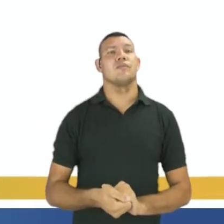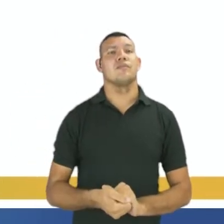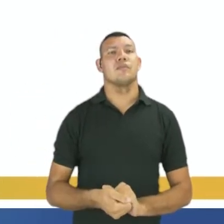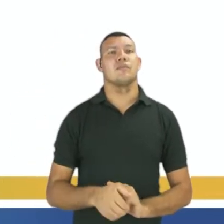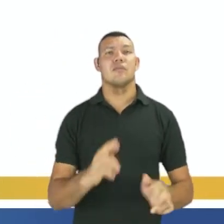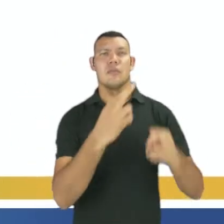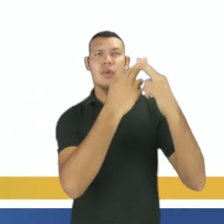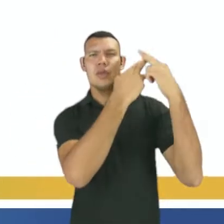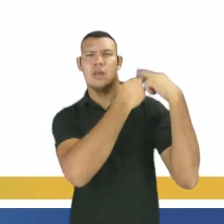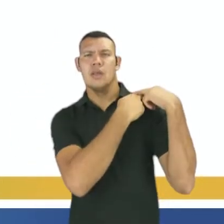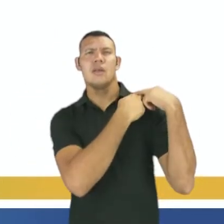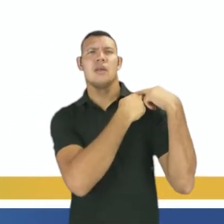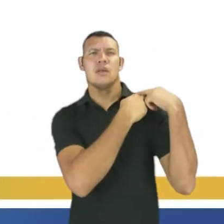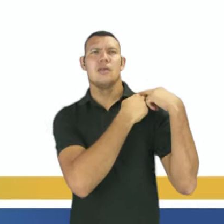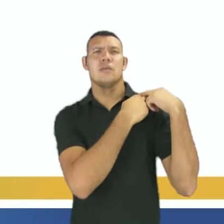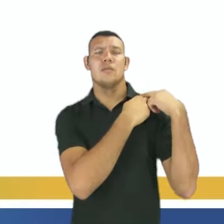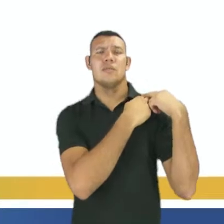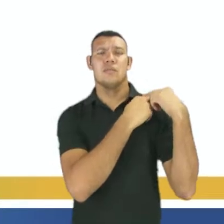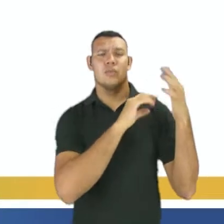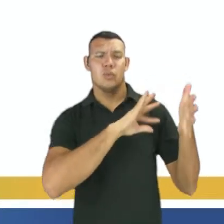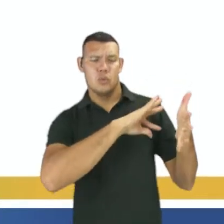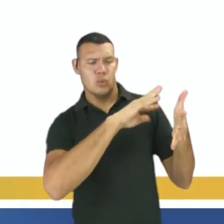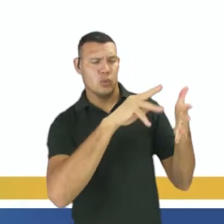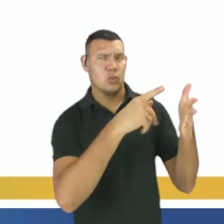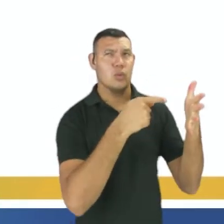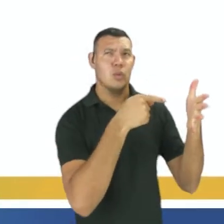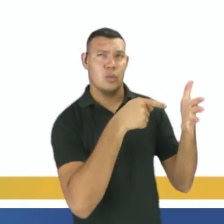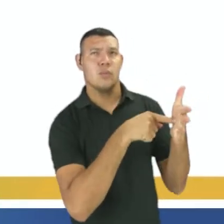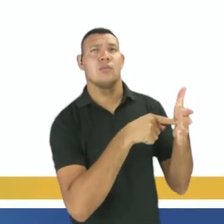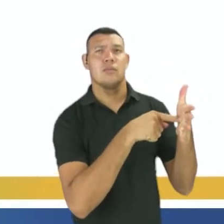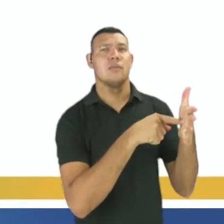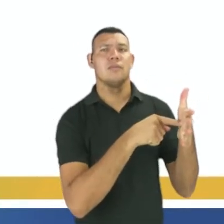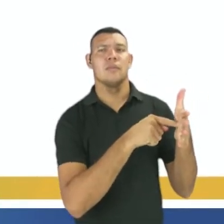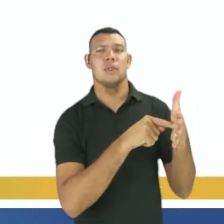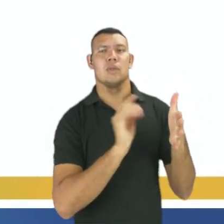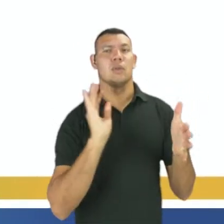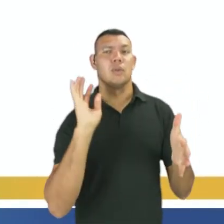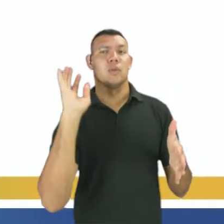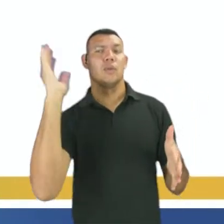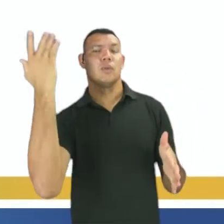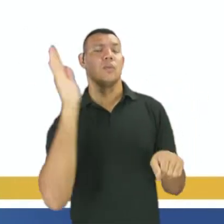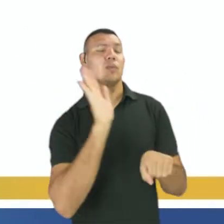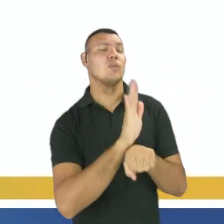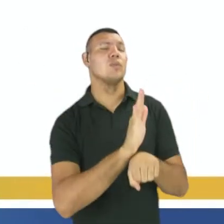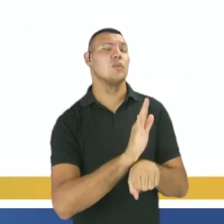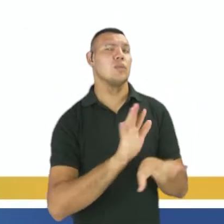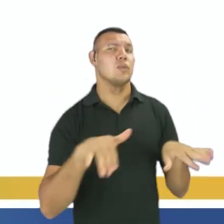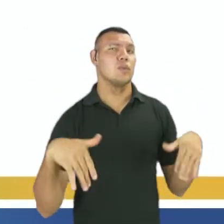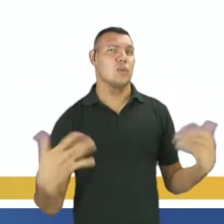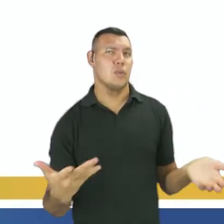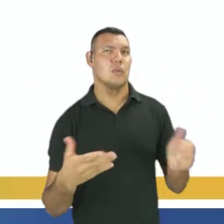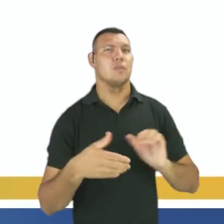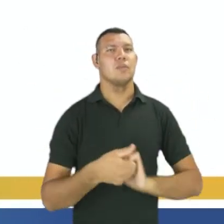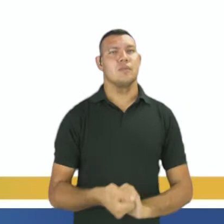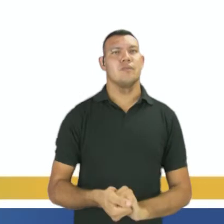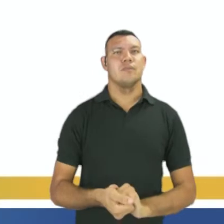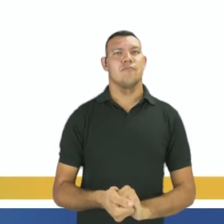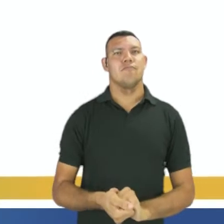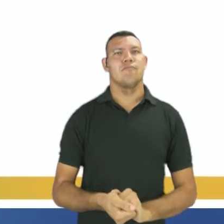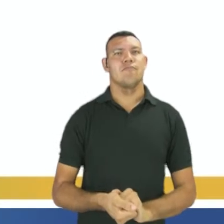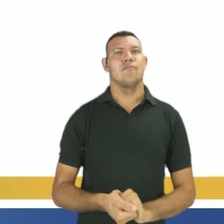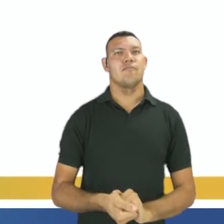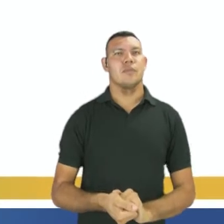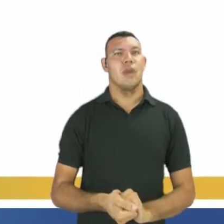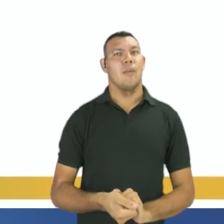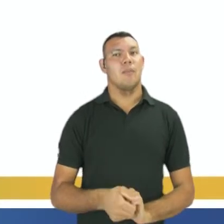é o papel da floresta amazônica para o clima né tem um papel do papel fundamental é embora não seja o pulmão do mundo com muitas pessoas dizem que é